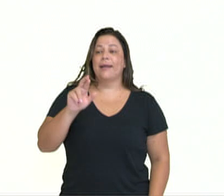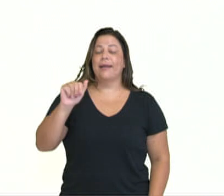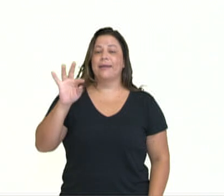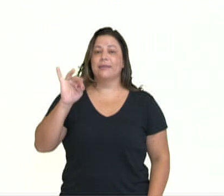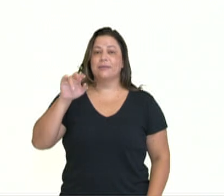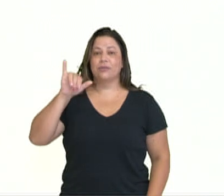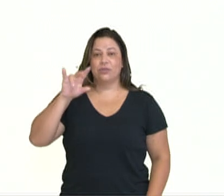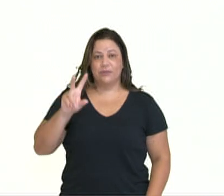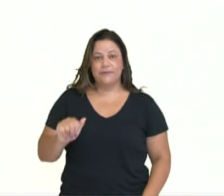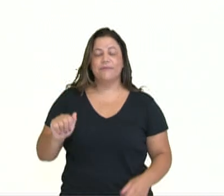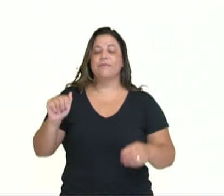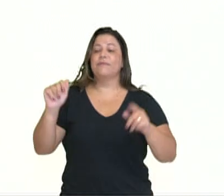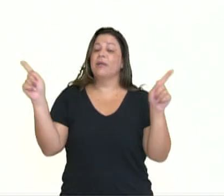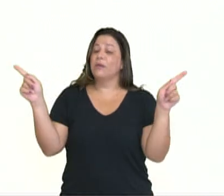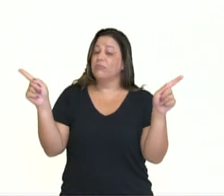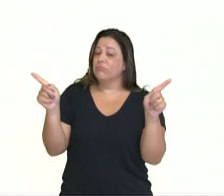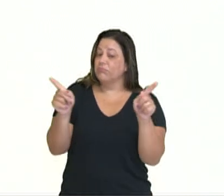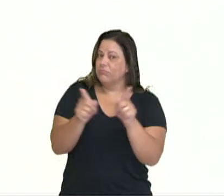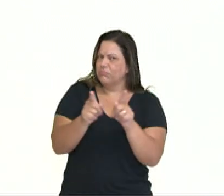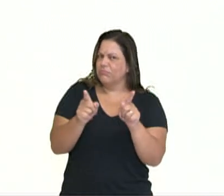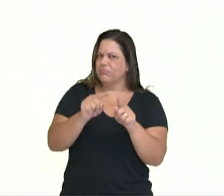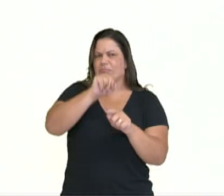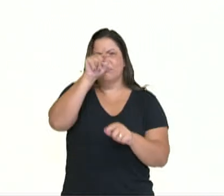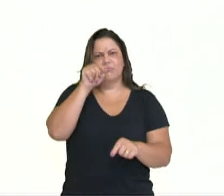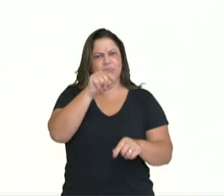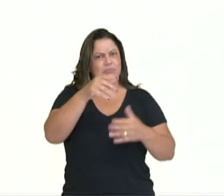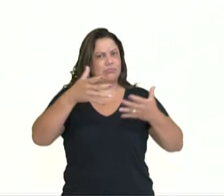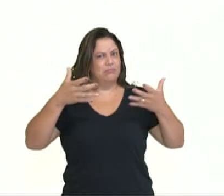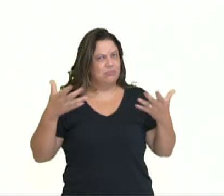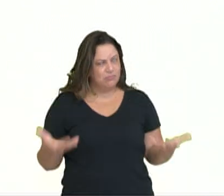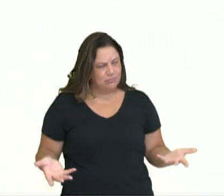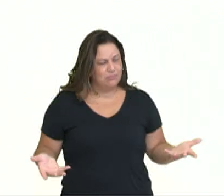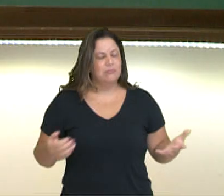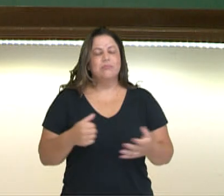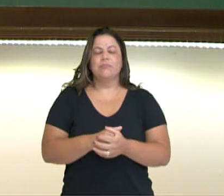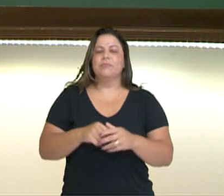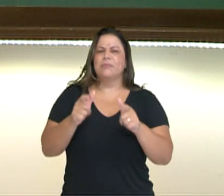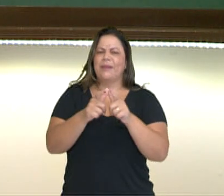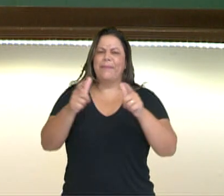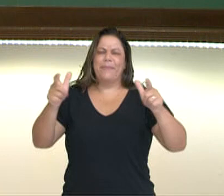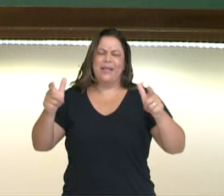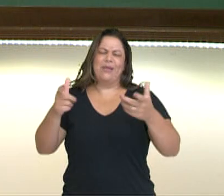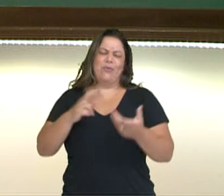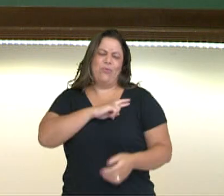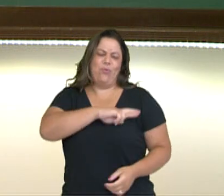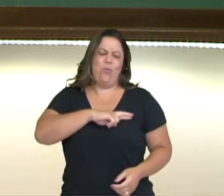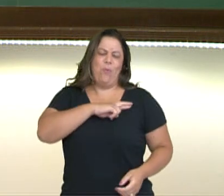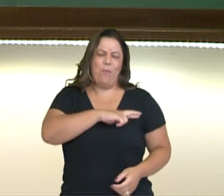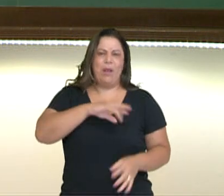curta. Será que é curta? Você acha que um conto é maior ou menor que um romance?